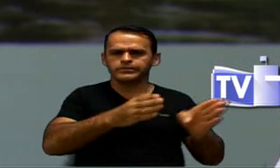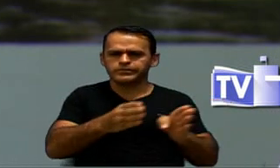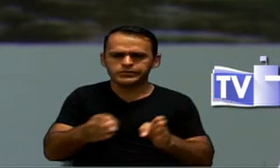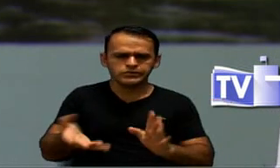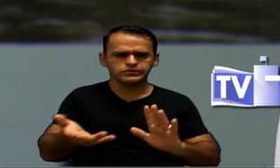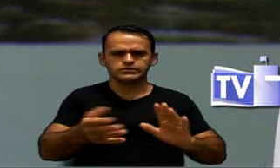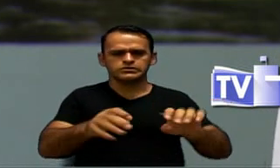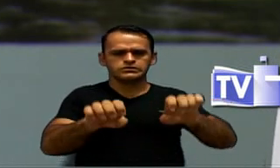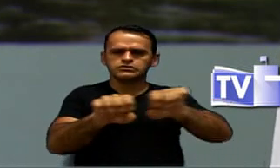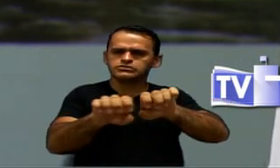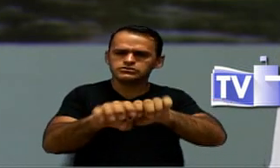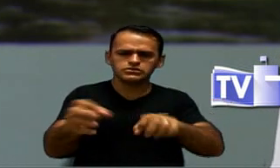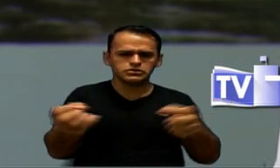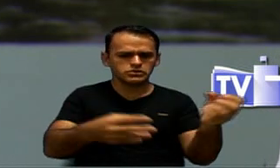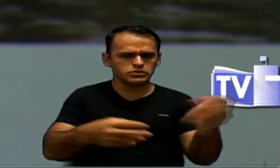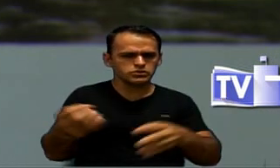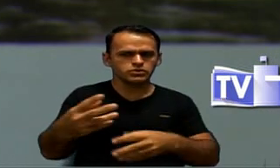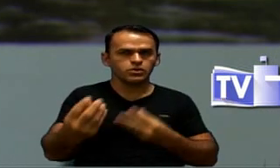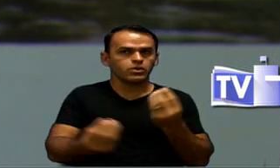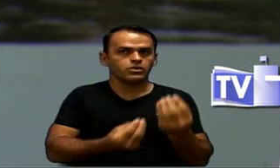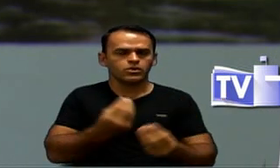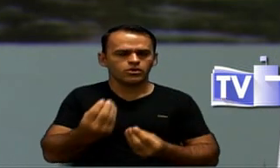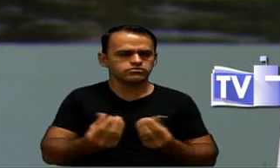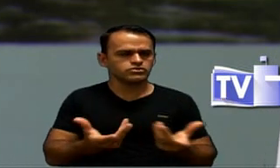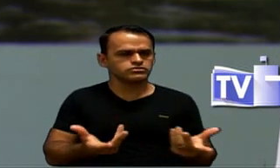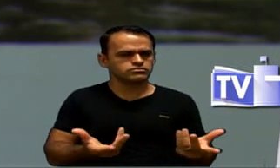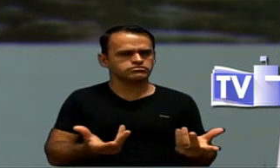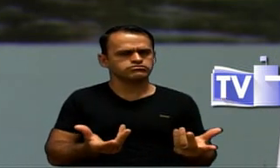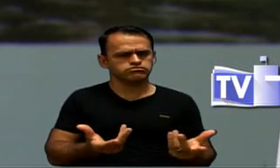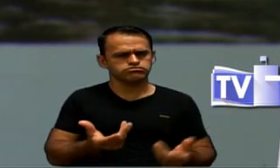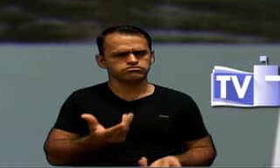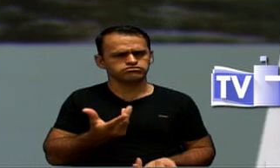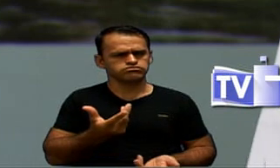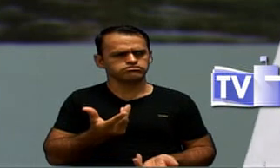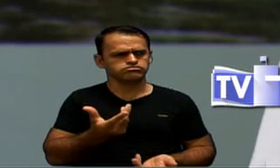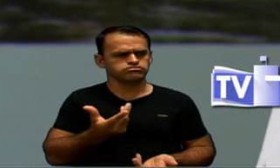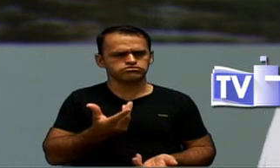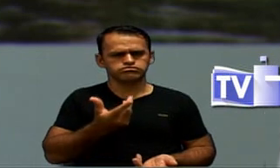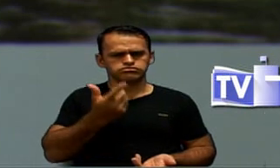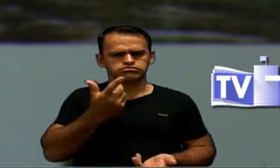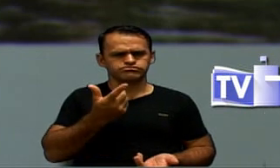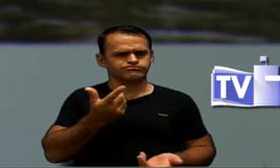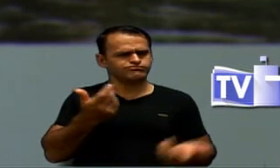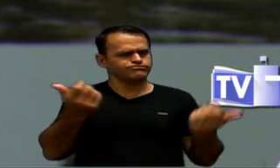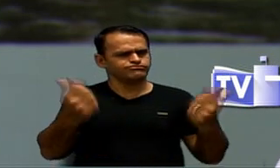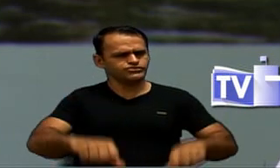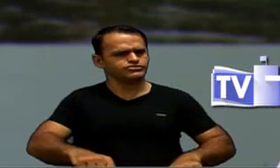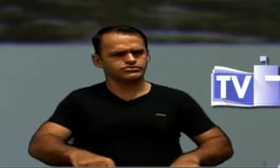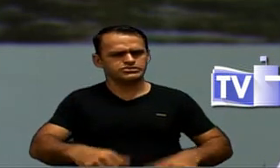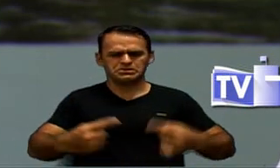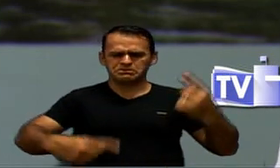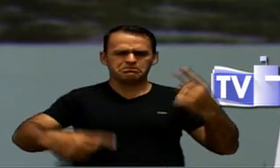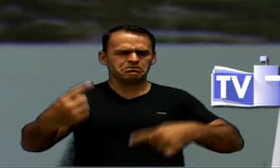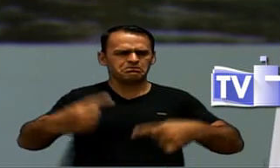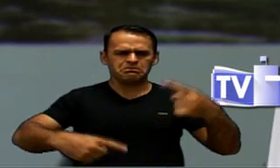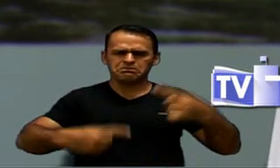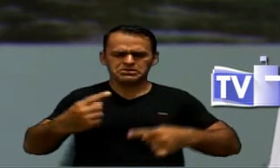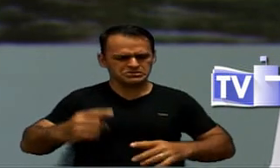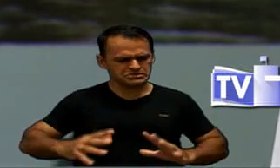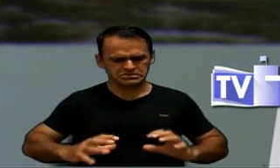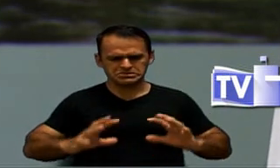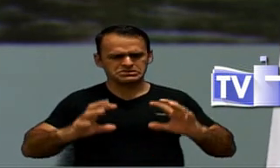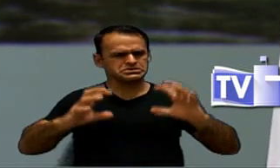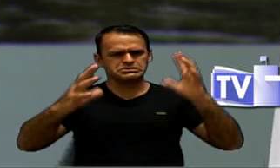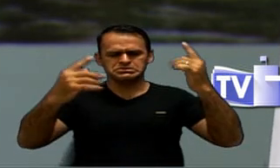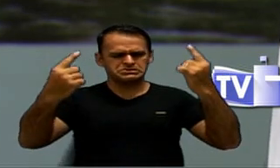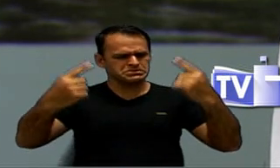estrutura deliberativa e tudo mais, foi um desastre o debate, a discussão, o